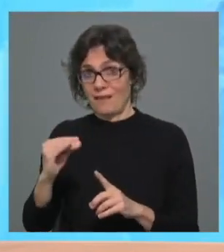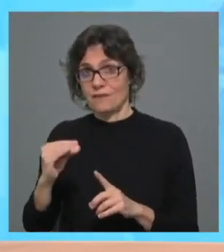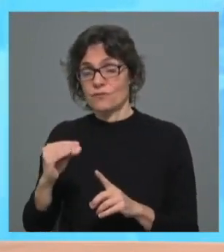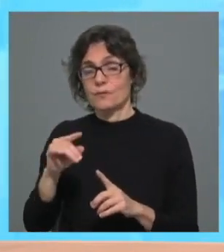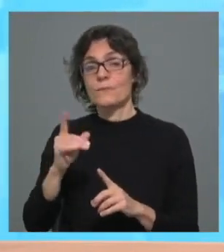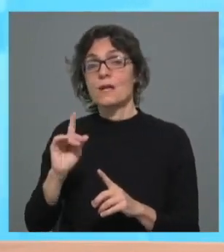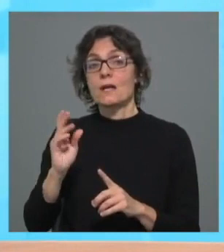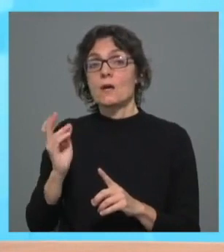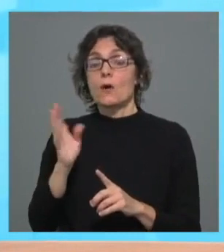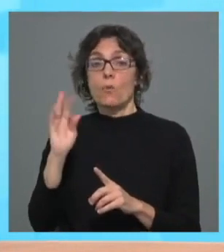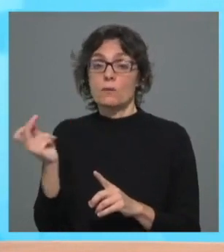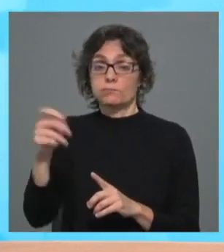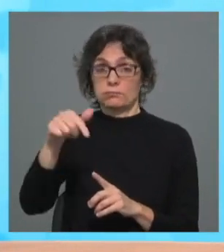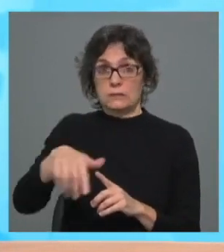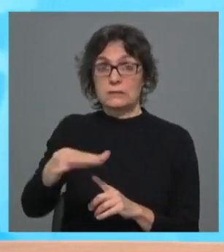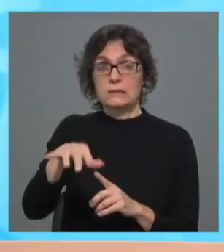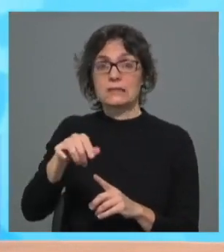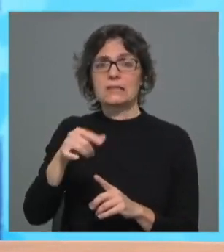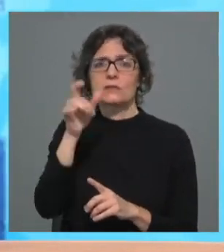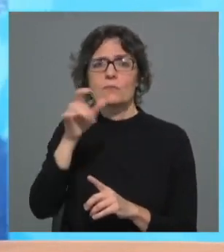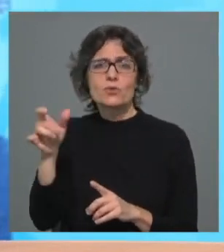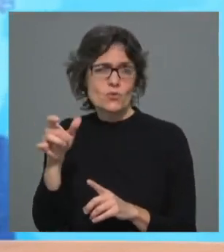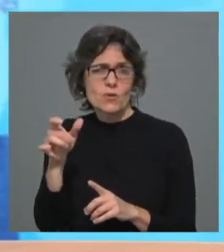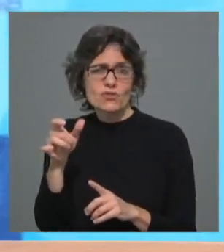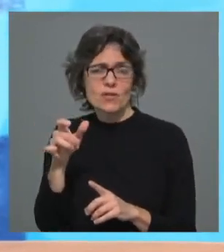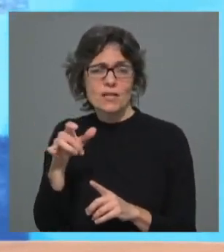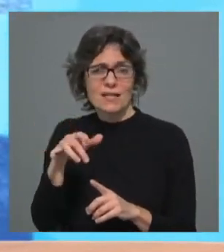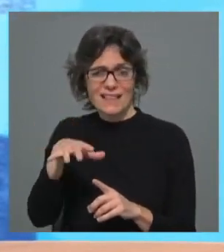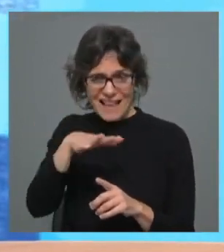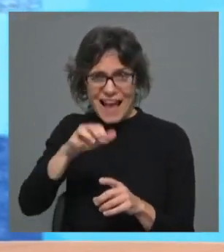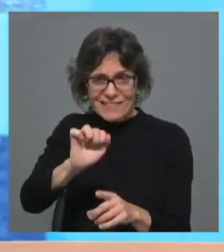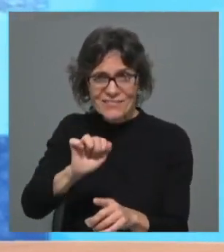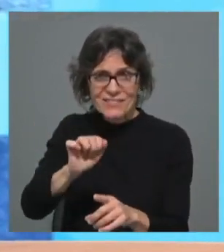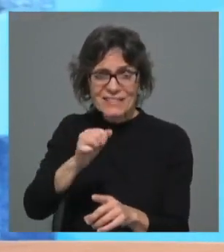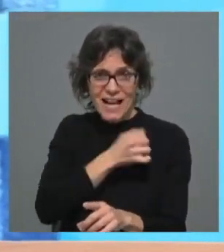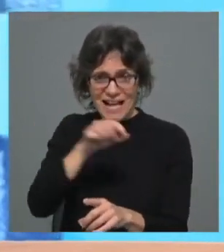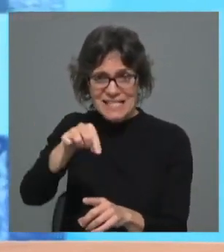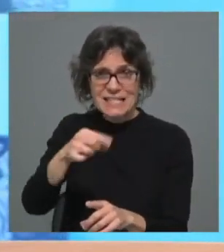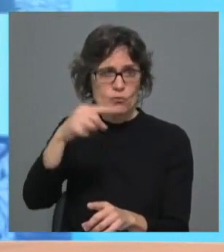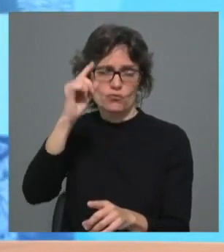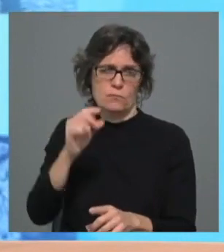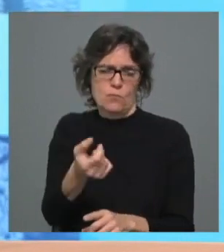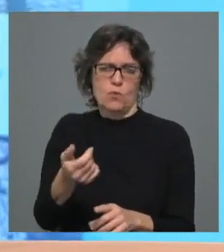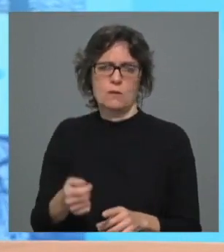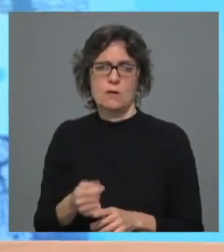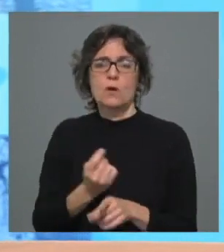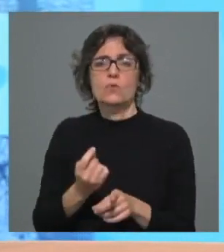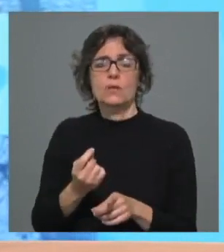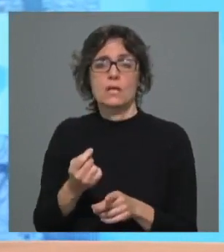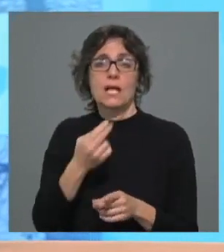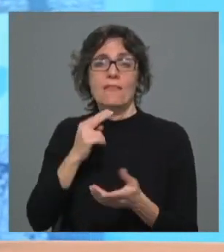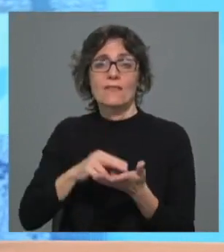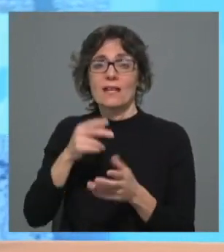também já não havia muitos habitantes que moraria a gente tem que dizer a realidade porque os portugueses que